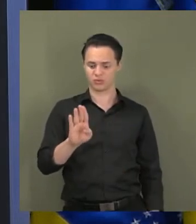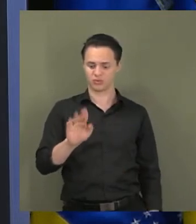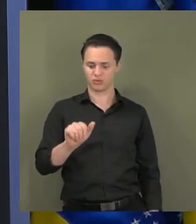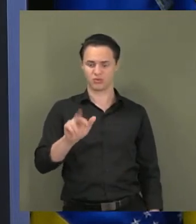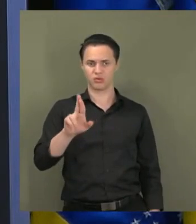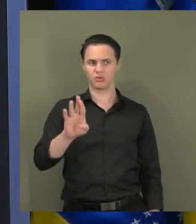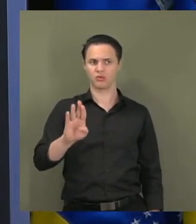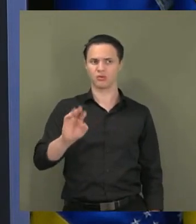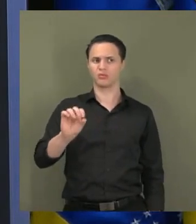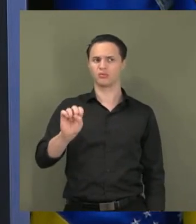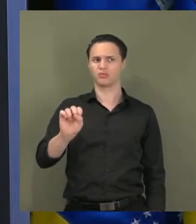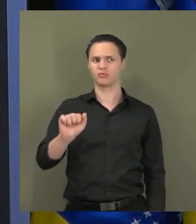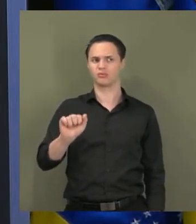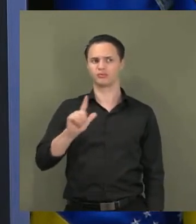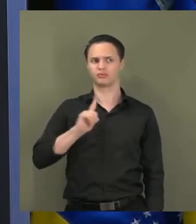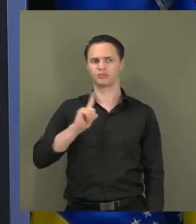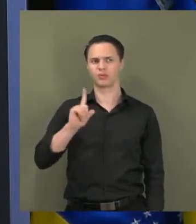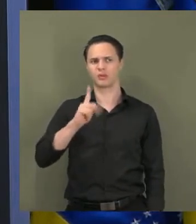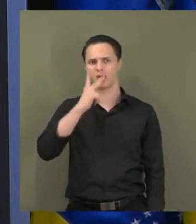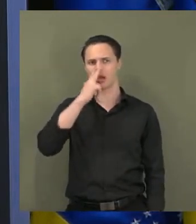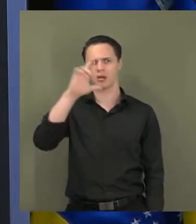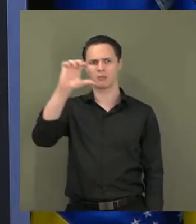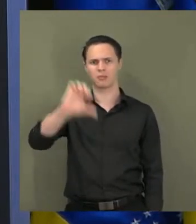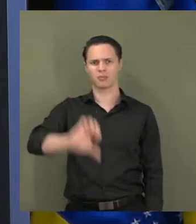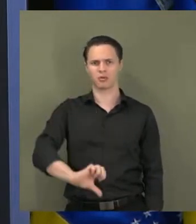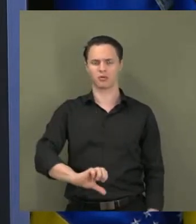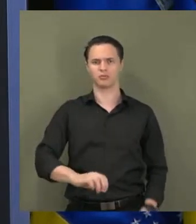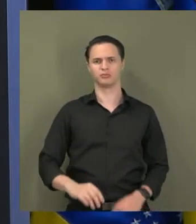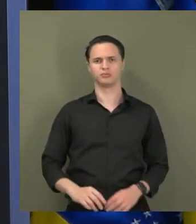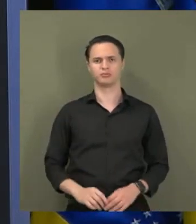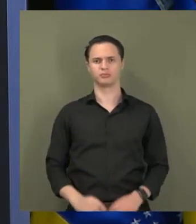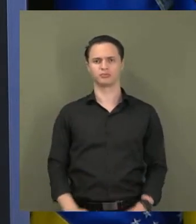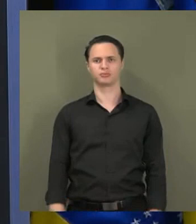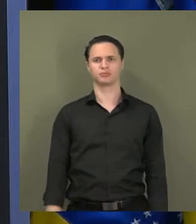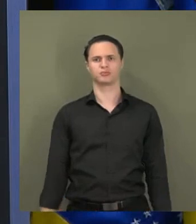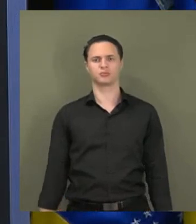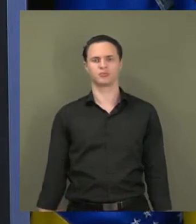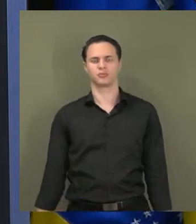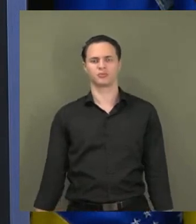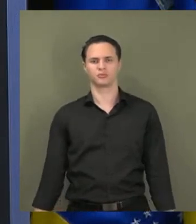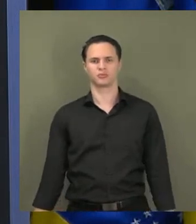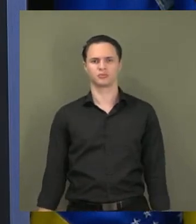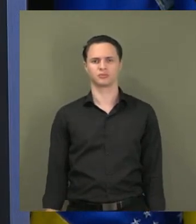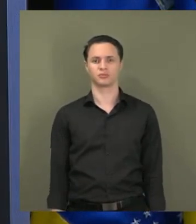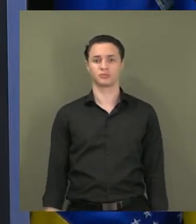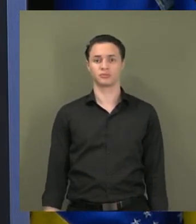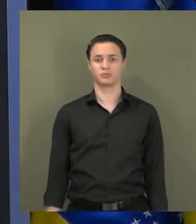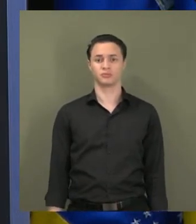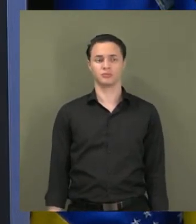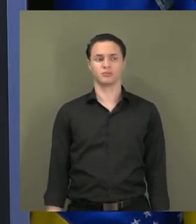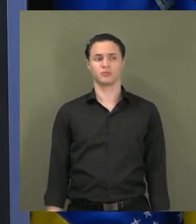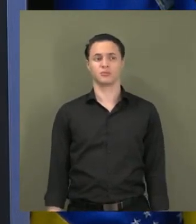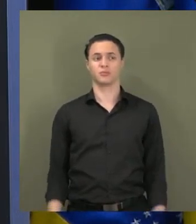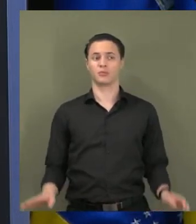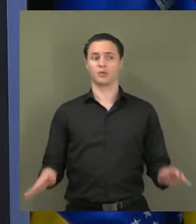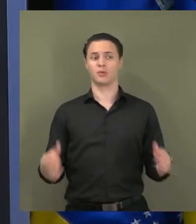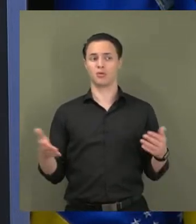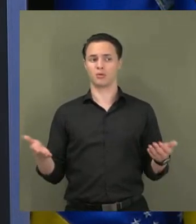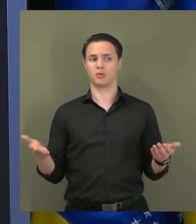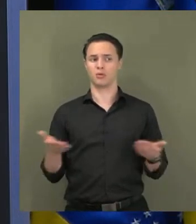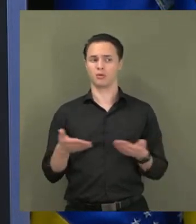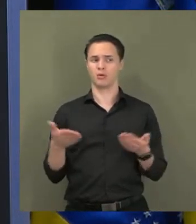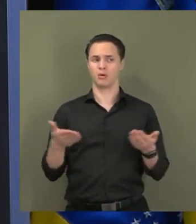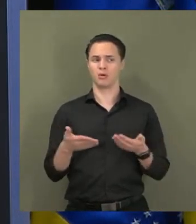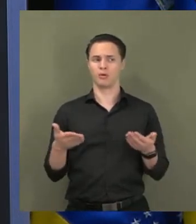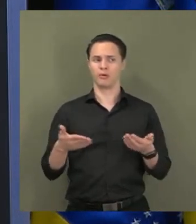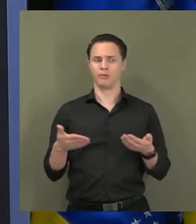dessa casa, como sendo a pior de todas as ditaduras. Ocorre que há na conjuntura atual